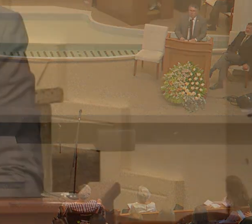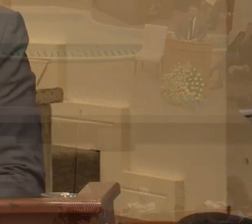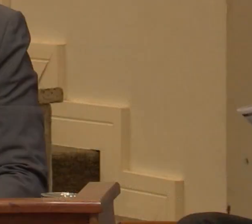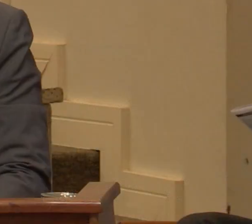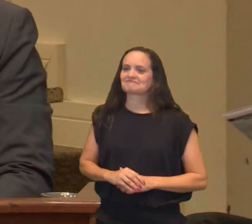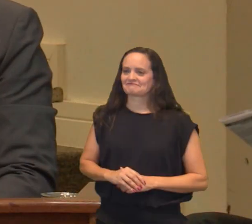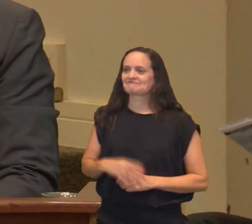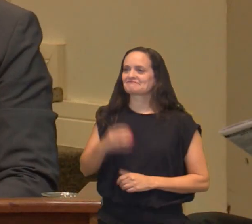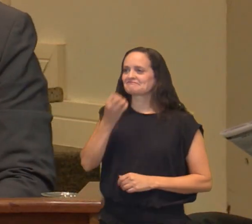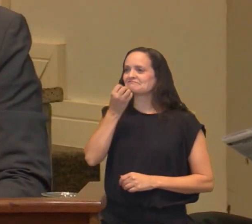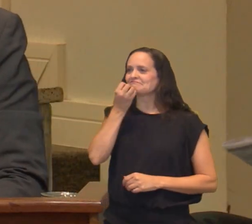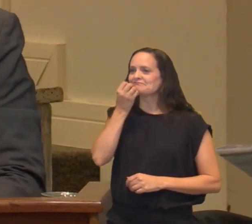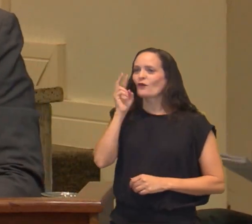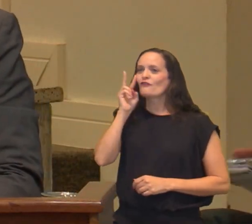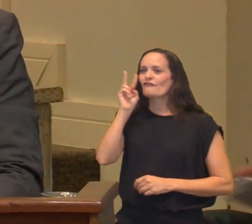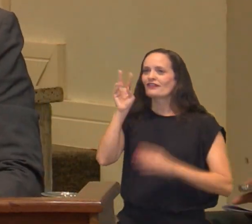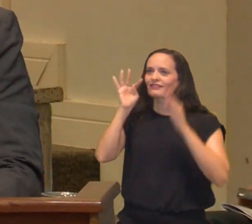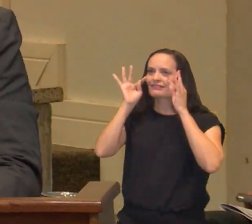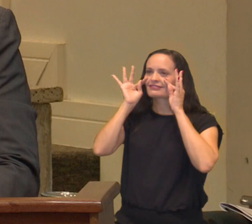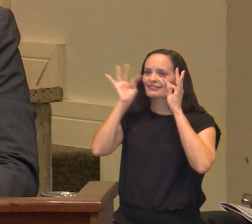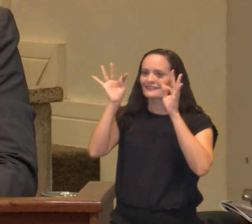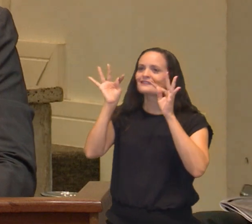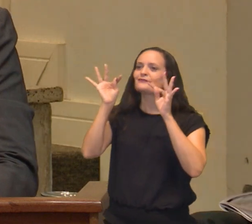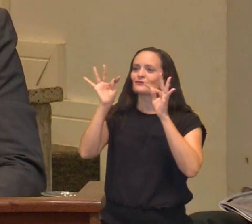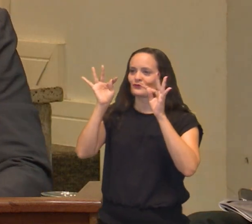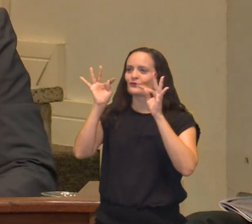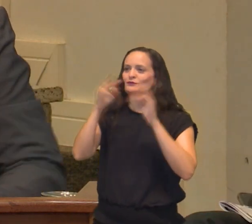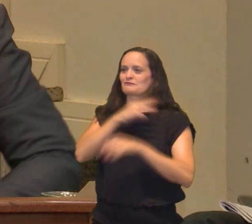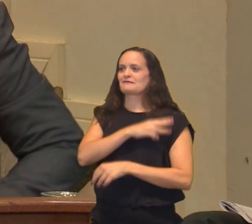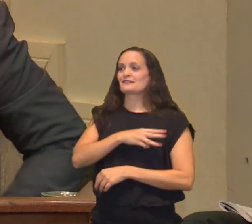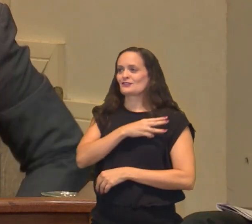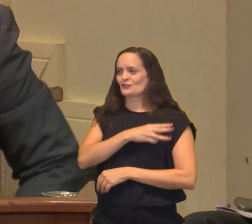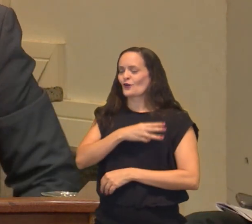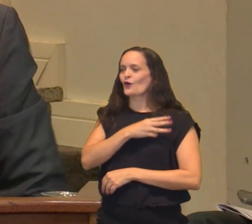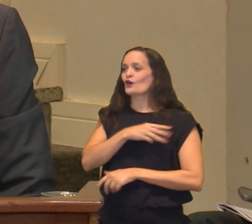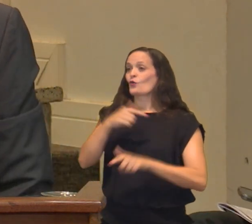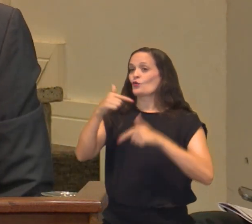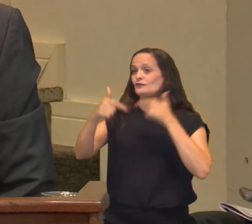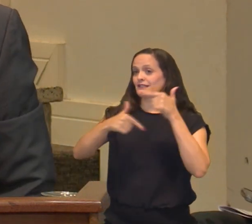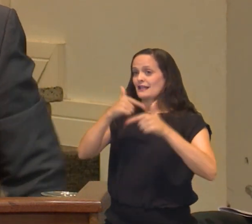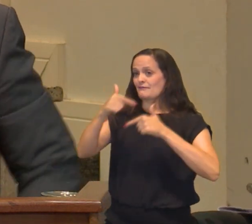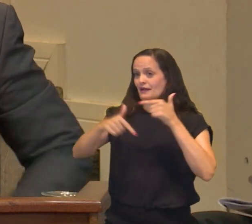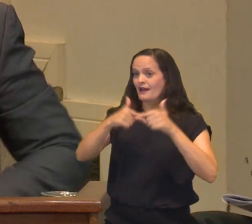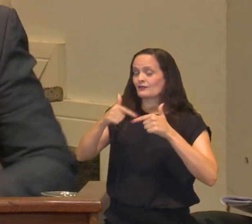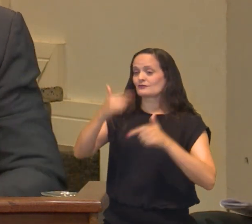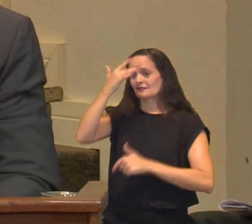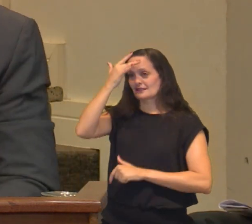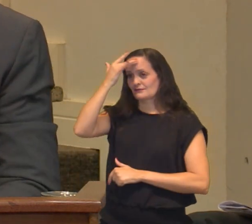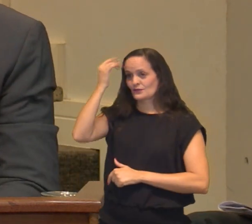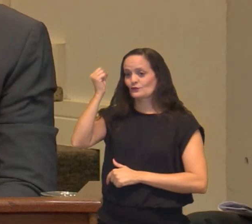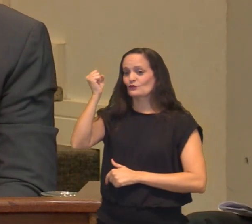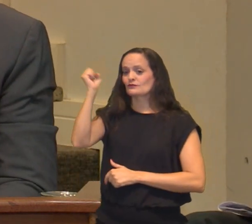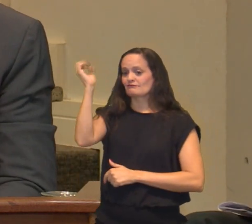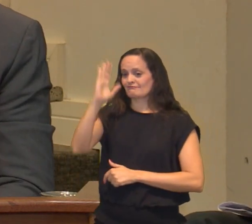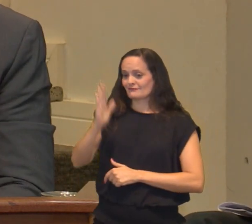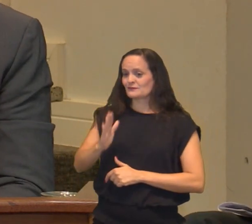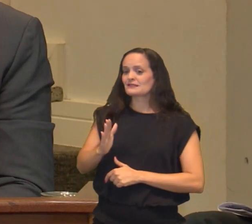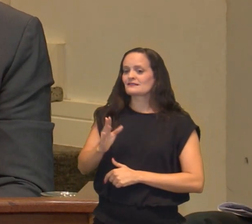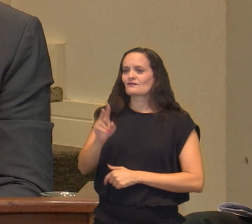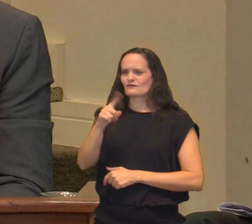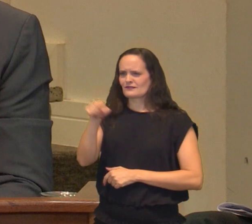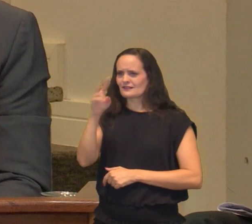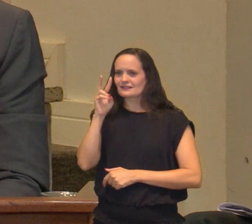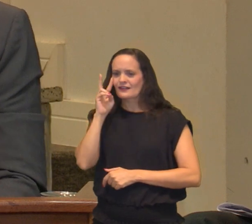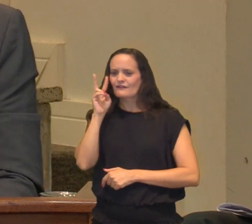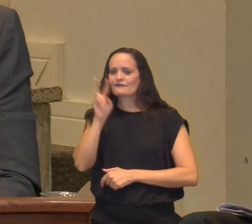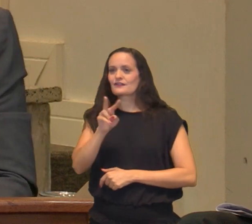Muito bom poder ouvir sobre missões, trabalho da Convenção Batista Brasileira, e os irmãos puderam observar, é